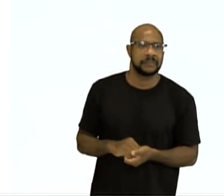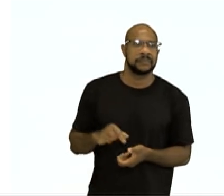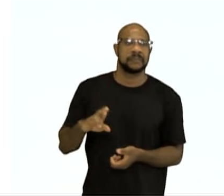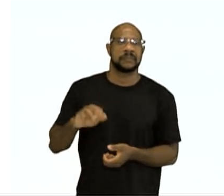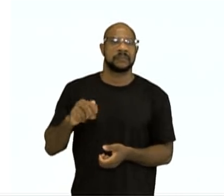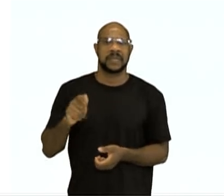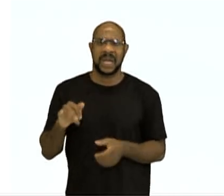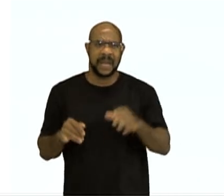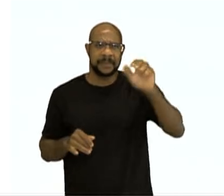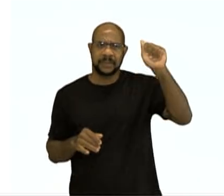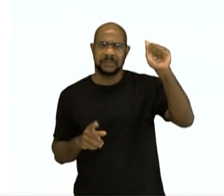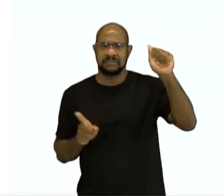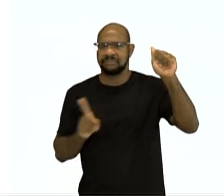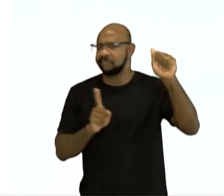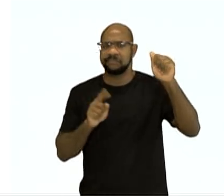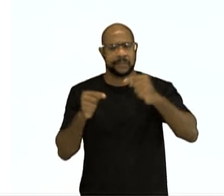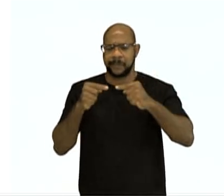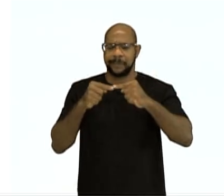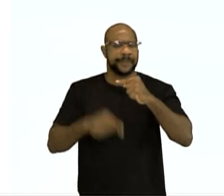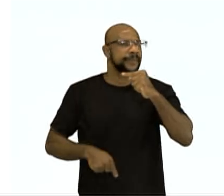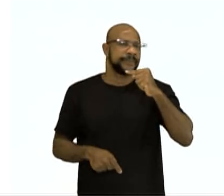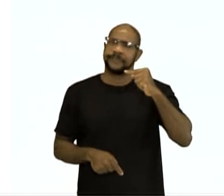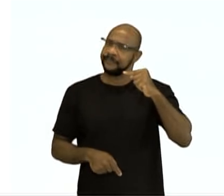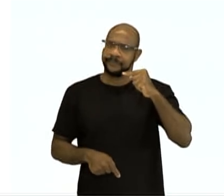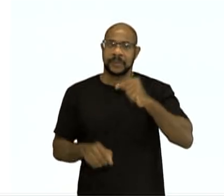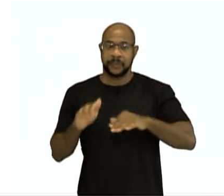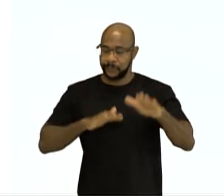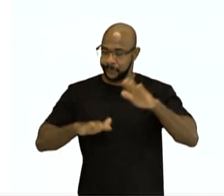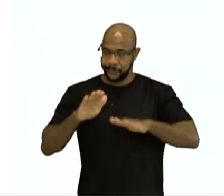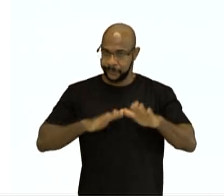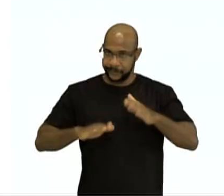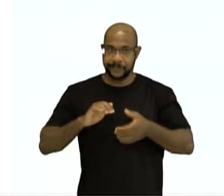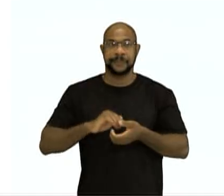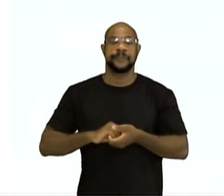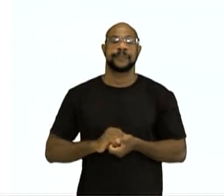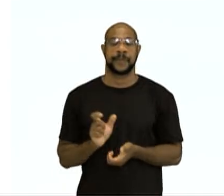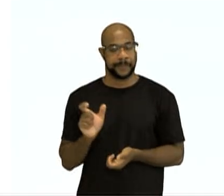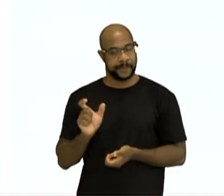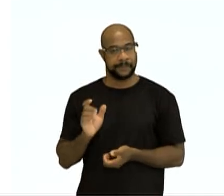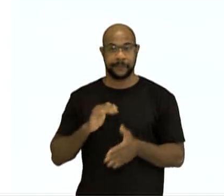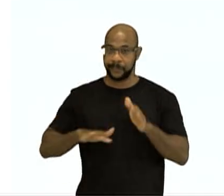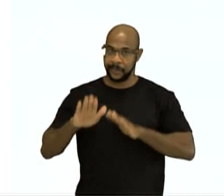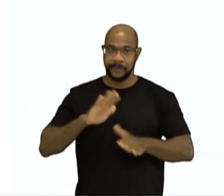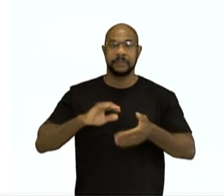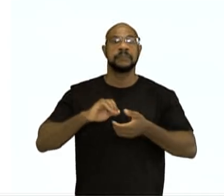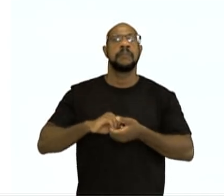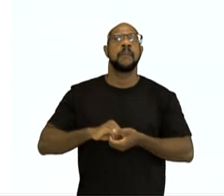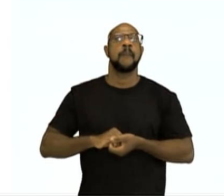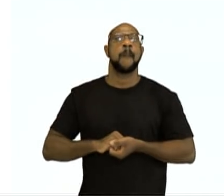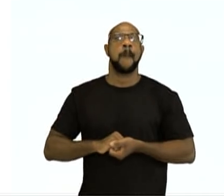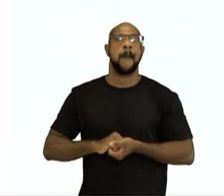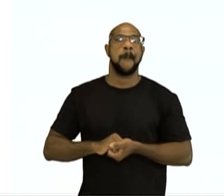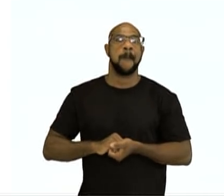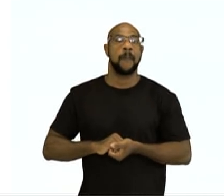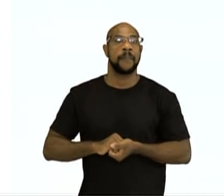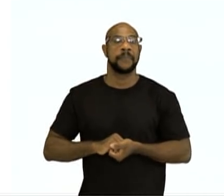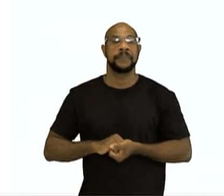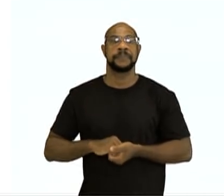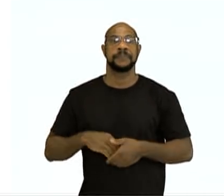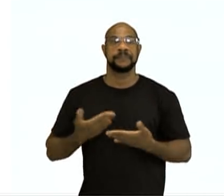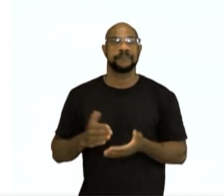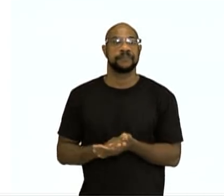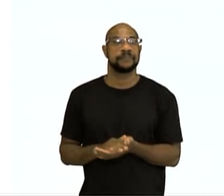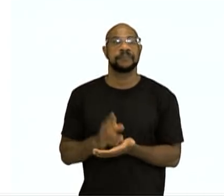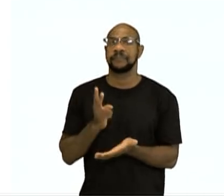faz sentido nenhum, não tem o menor sentido. Então cuidado, tá? Cuidado com as palavras. Então vamos lá, let's go. Agora, o